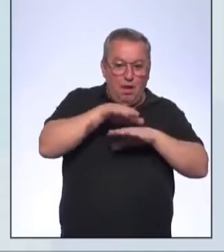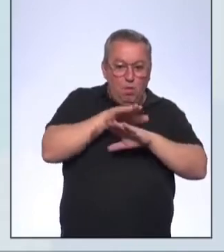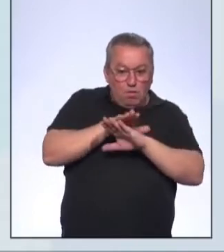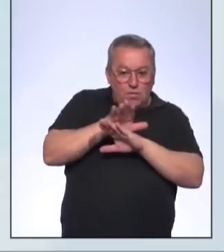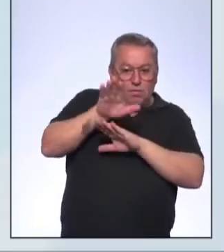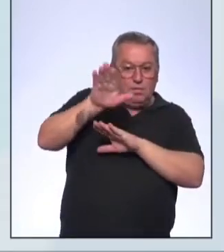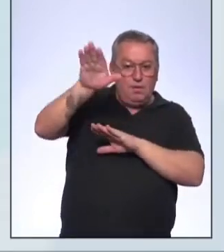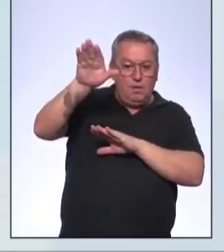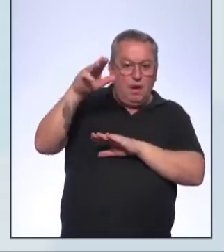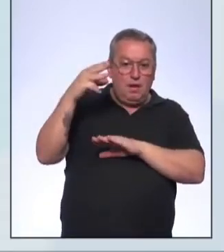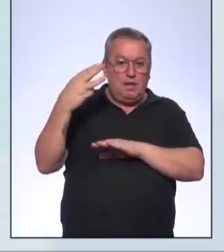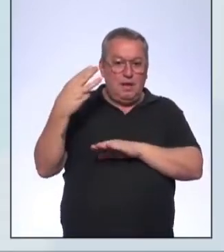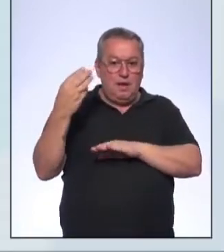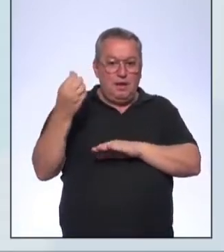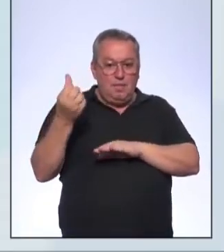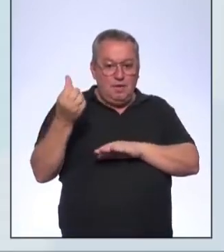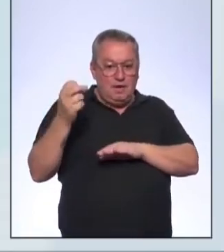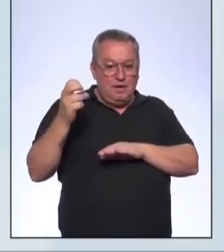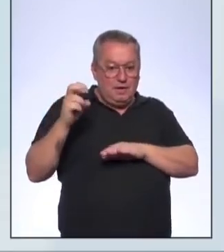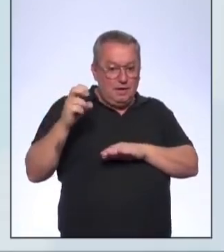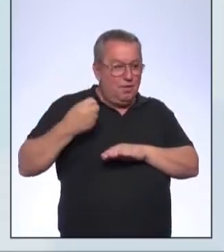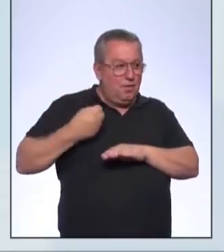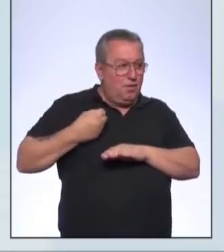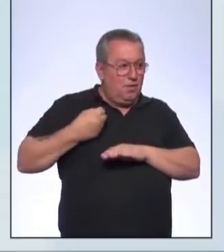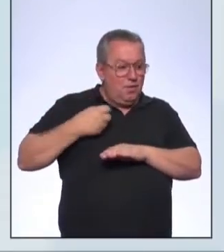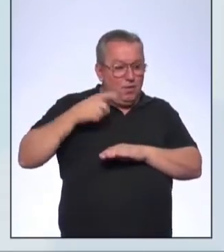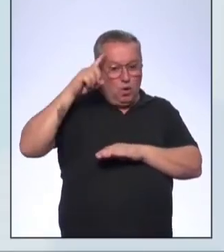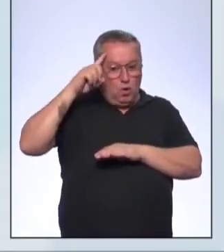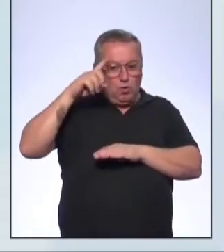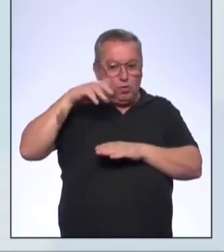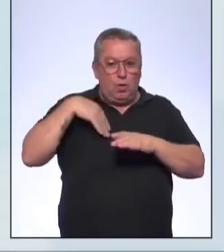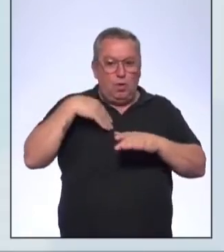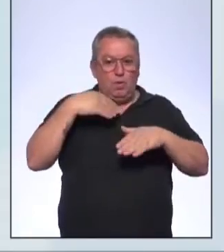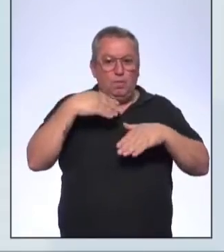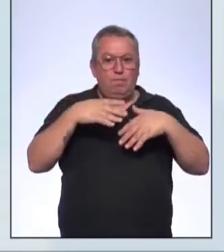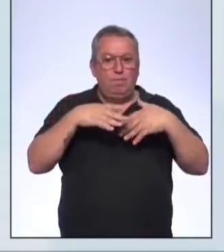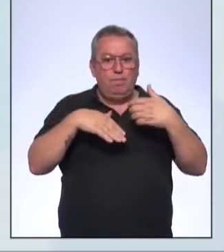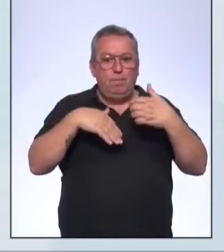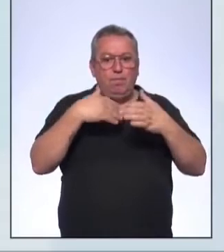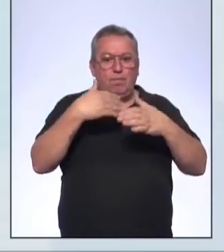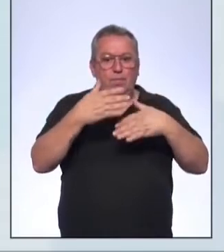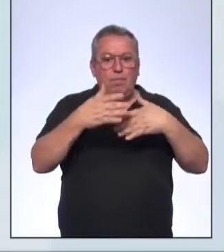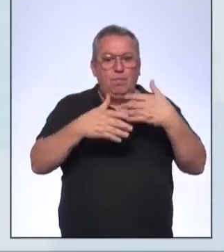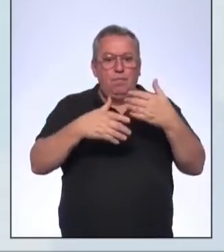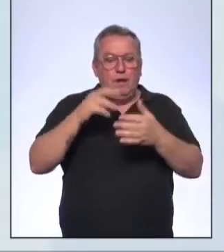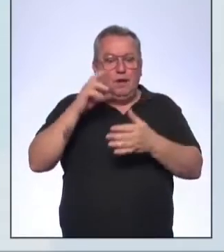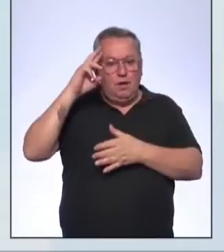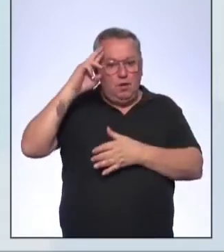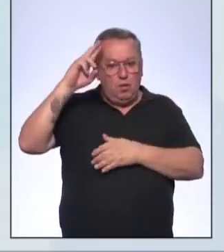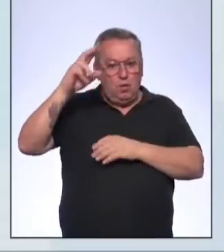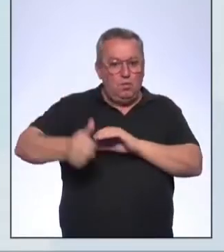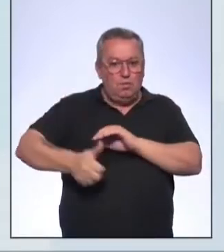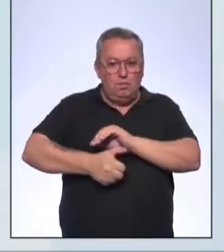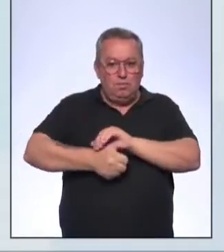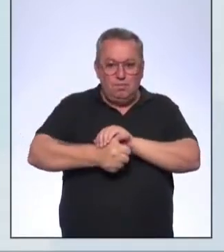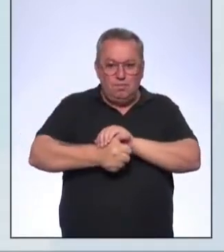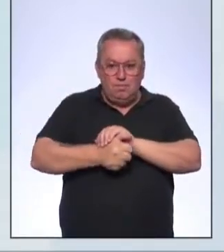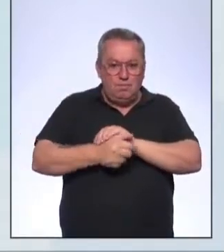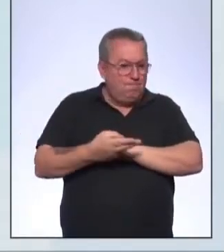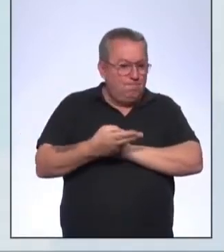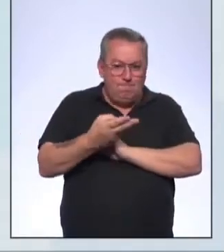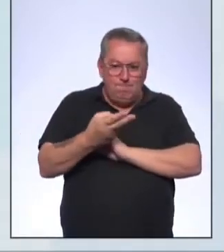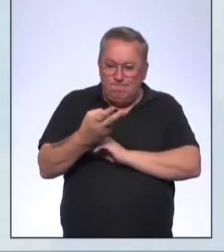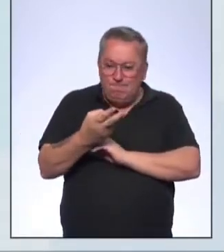subida 365 os dias foram passando e o dono da Tartaruga não apareceu